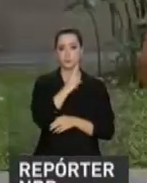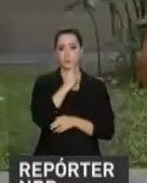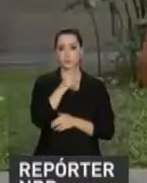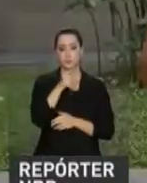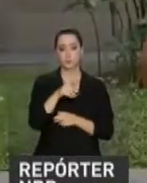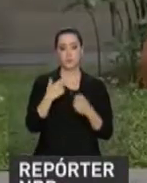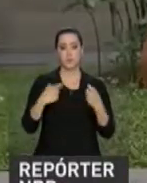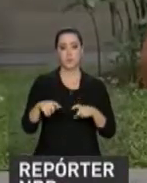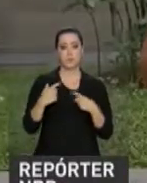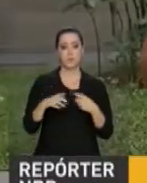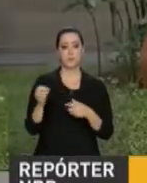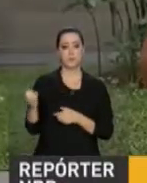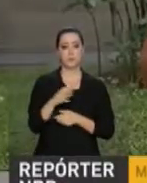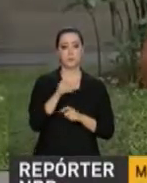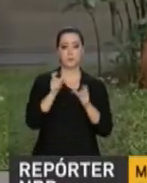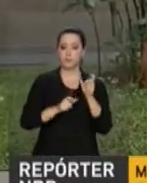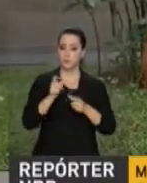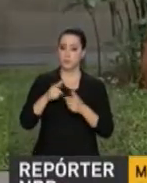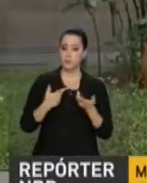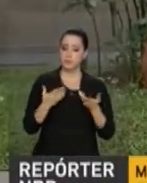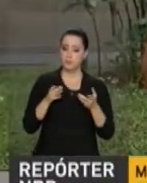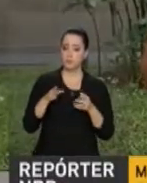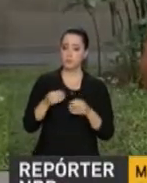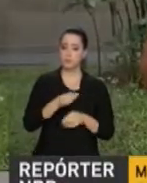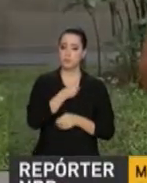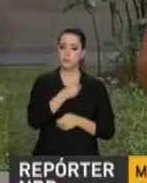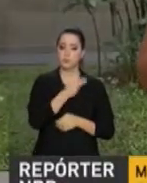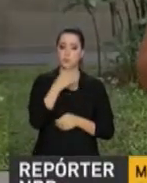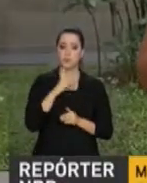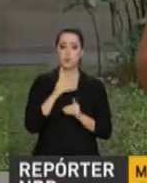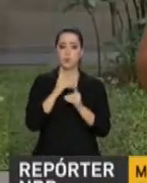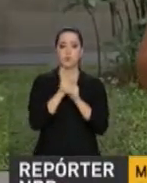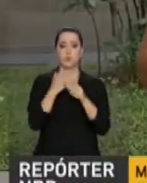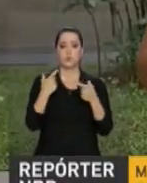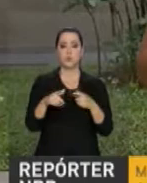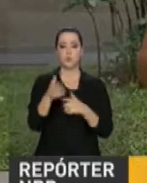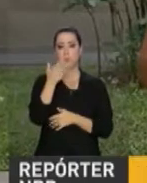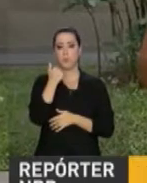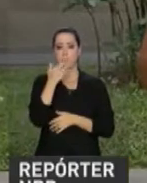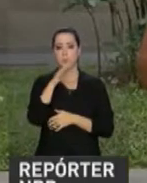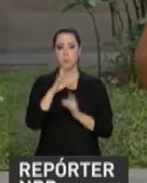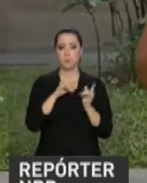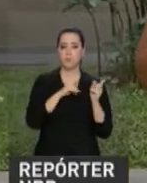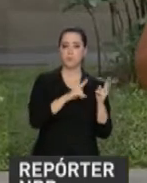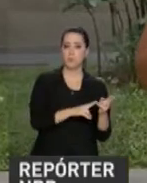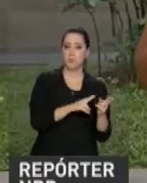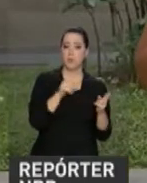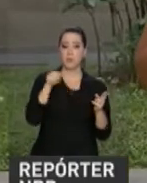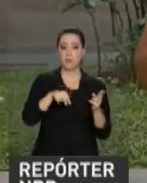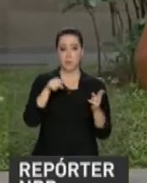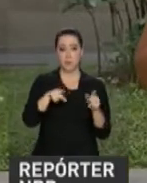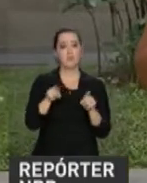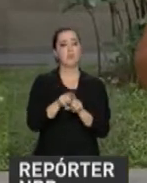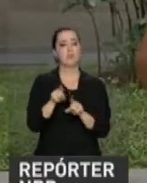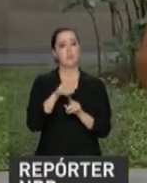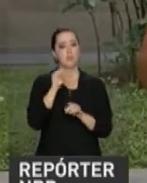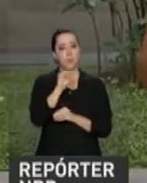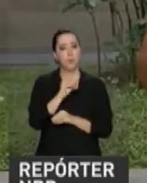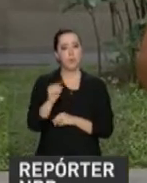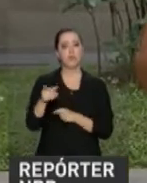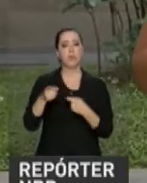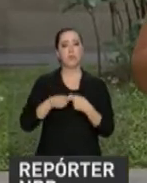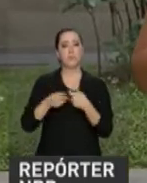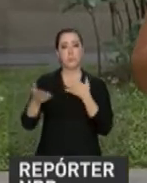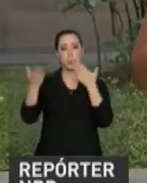No abrigo, os novos moradores venezuelanos não encontram apenas um lugar para comer e dormir. Aqui, eles têm atendimento